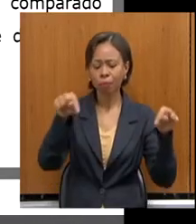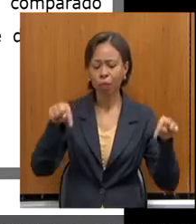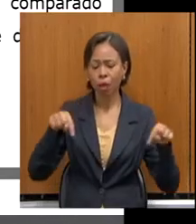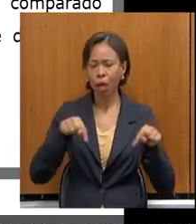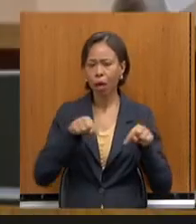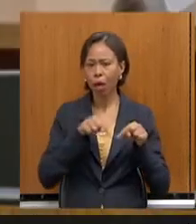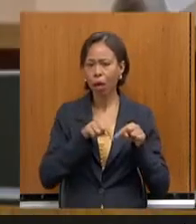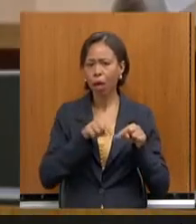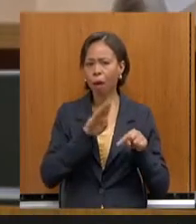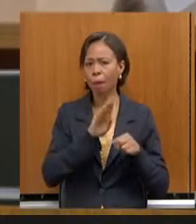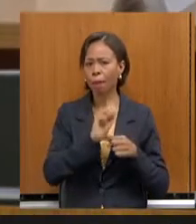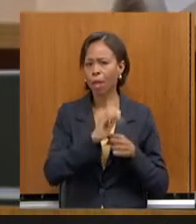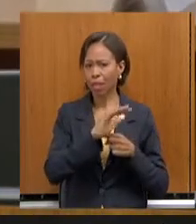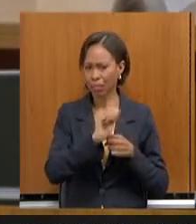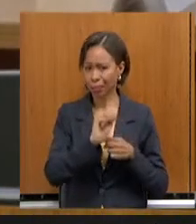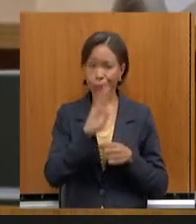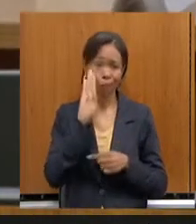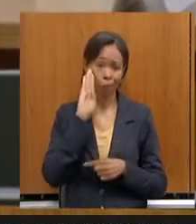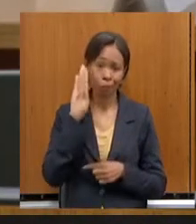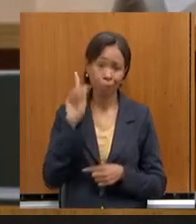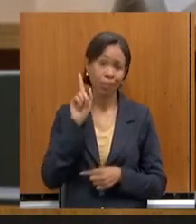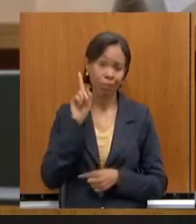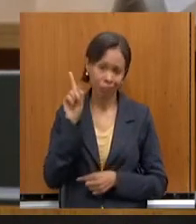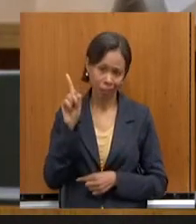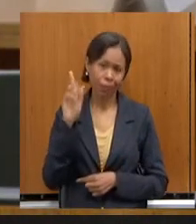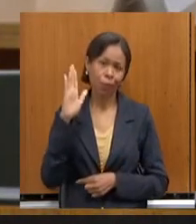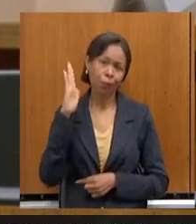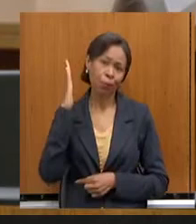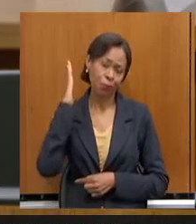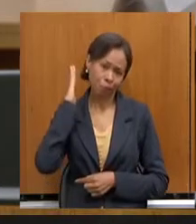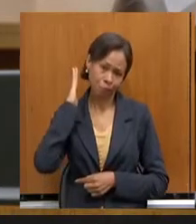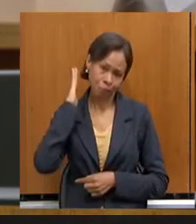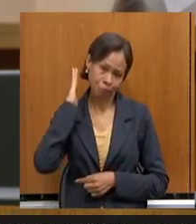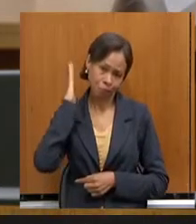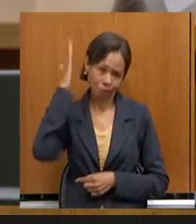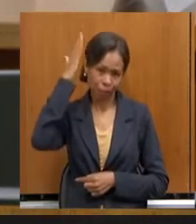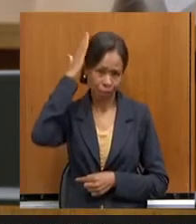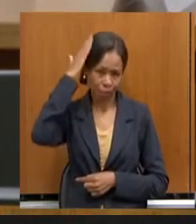do Paraná G1